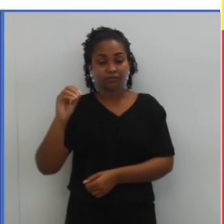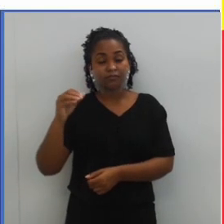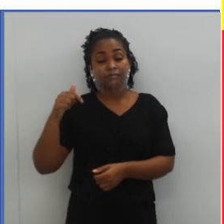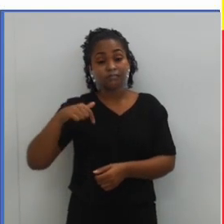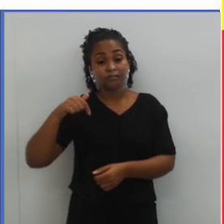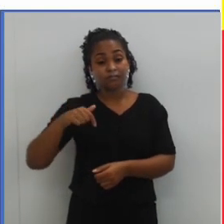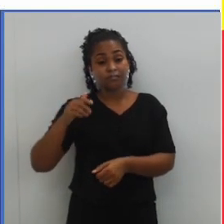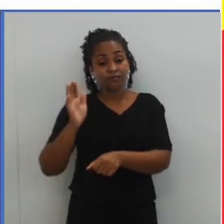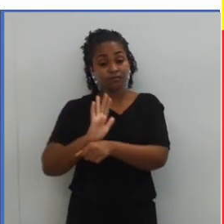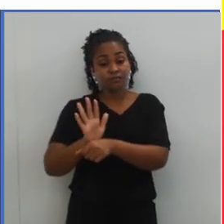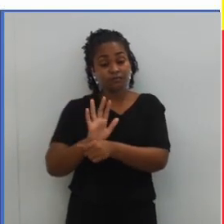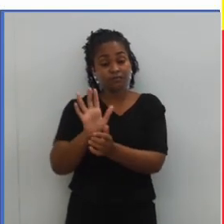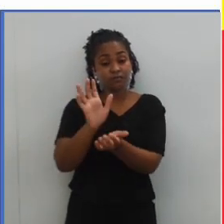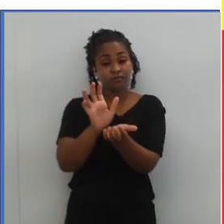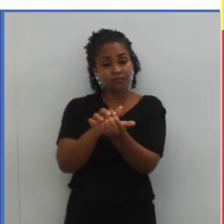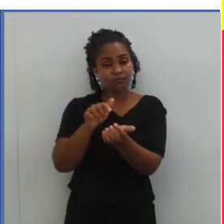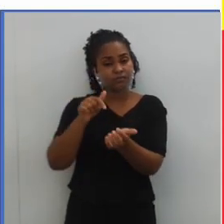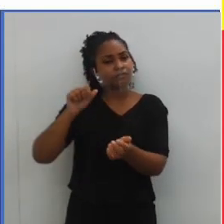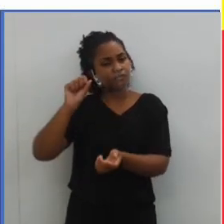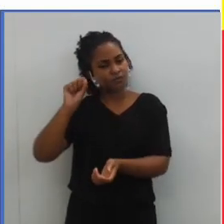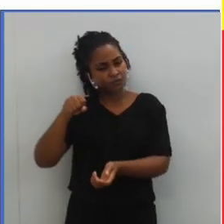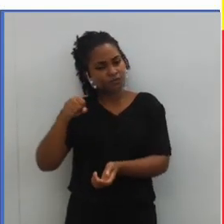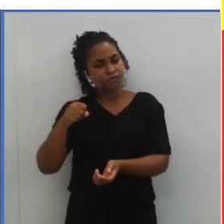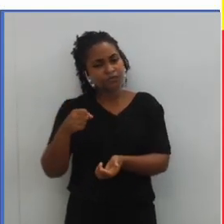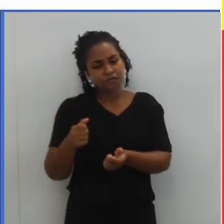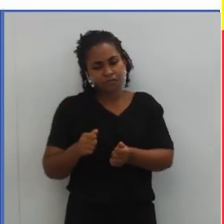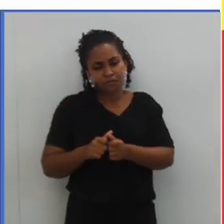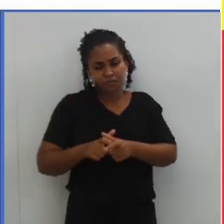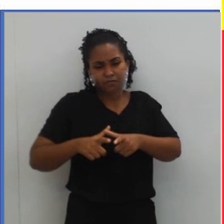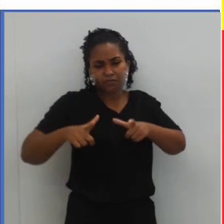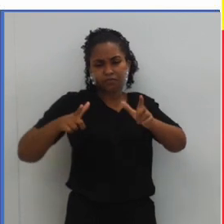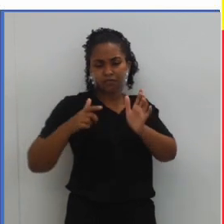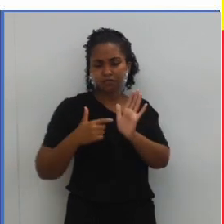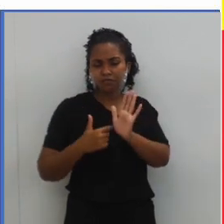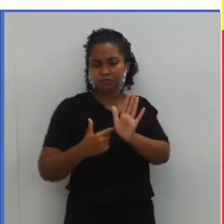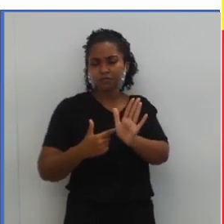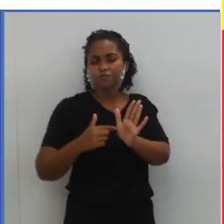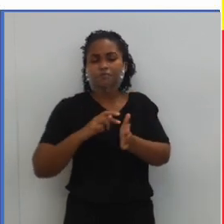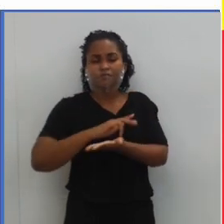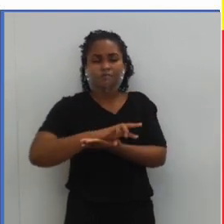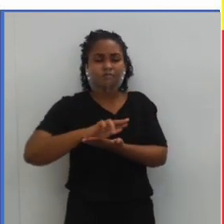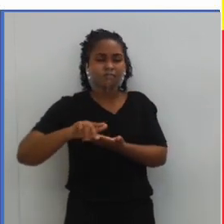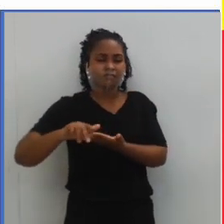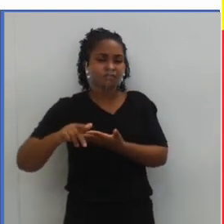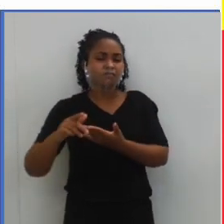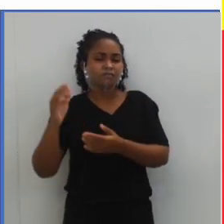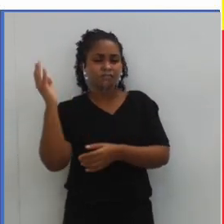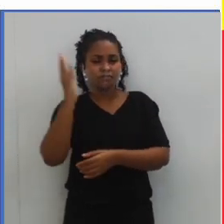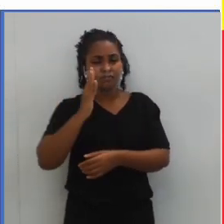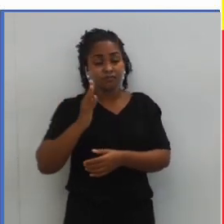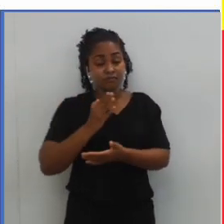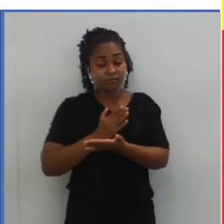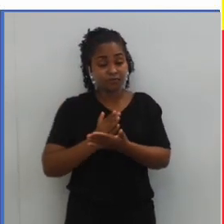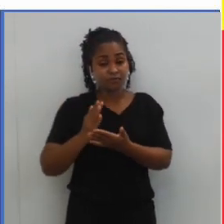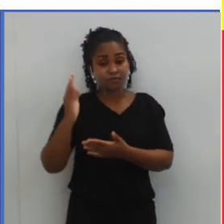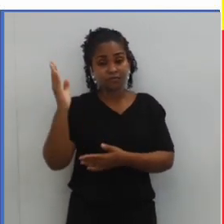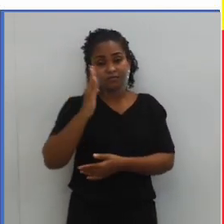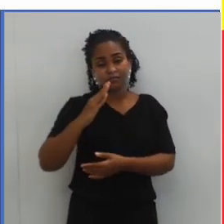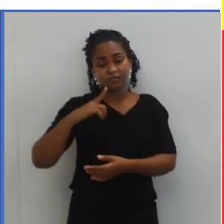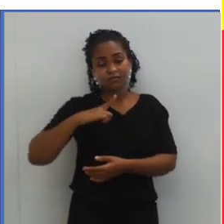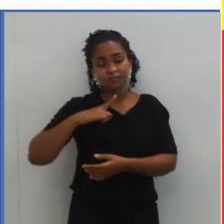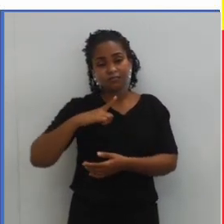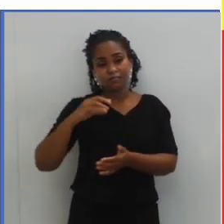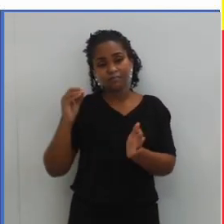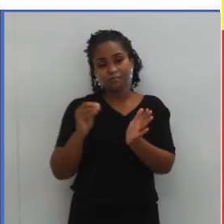Sim, o estado de Pernambuco produziu grandes clássicos do cinema nacional, né? Começando no Brasil, a ausência de uma